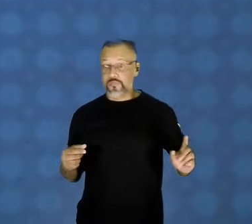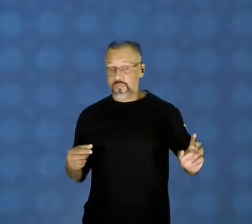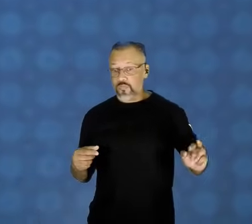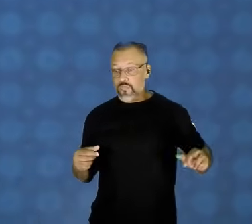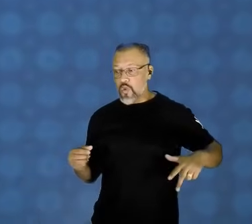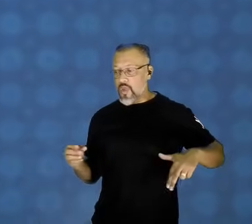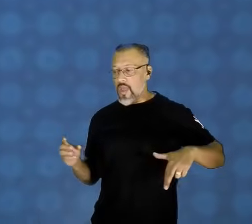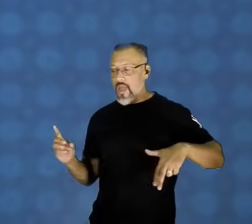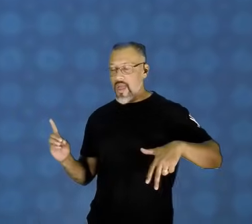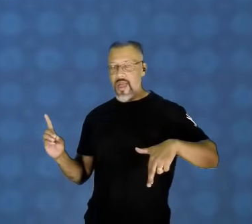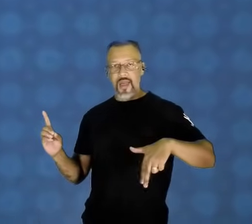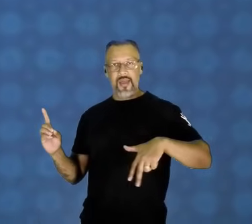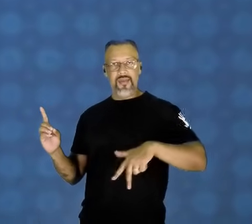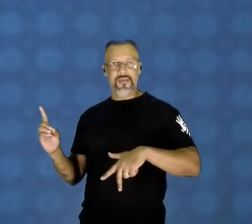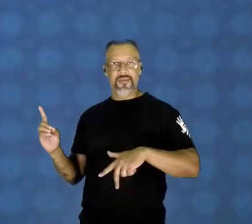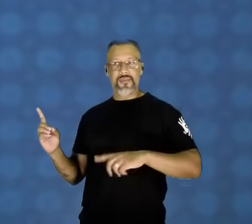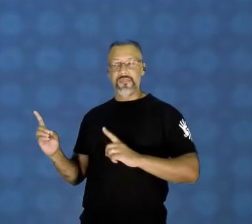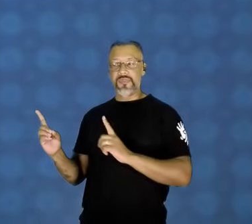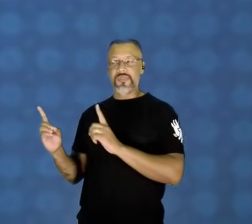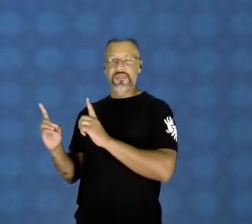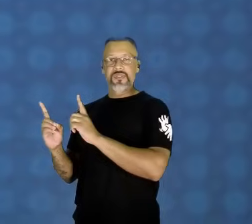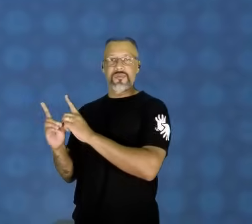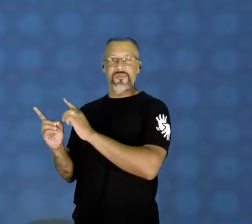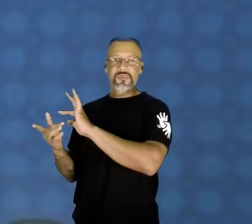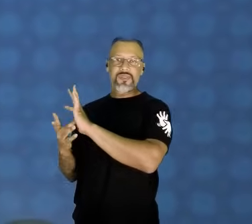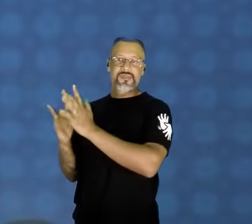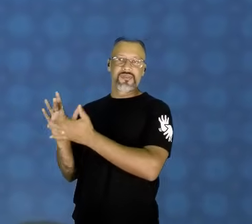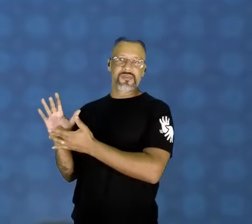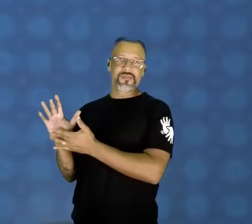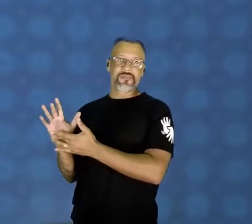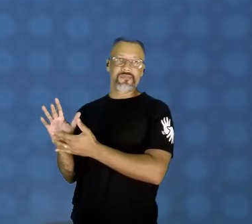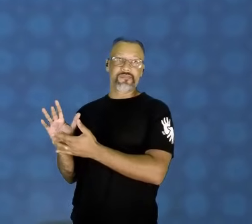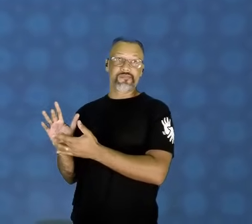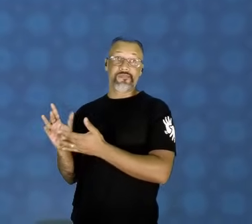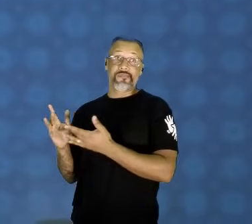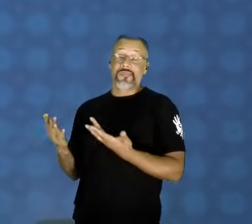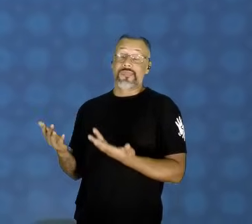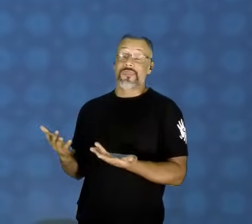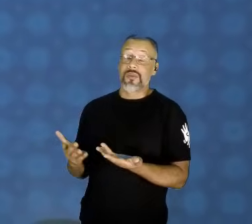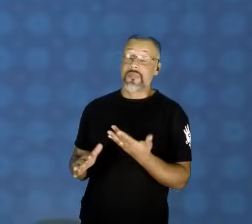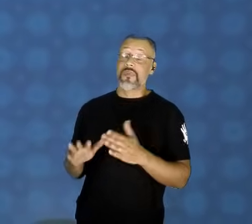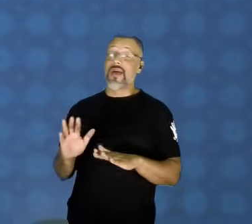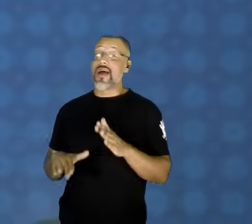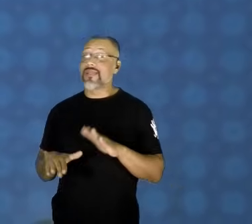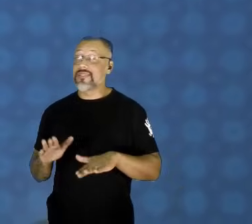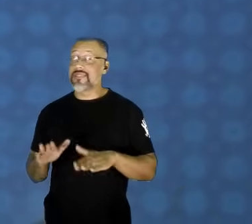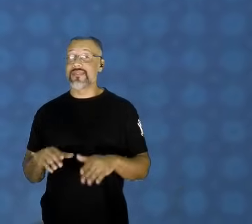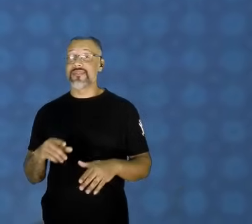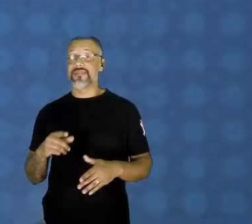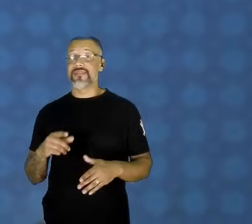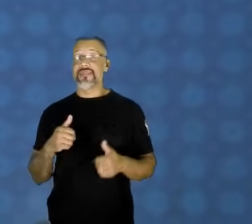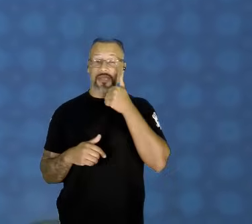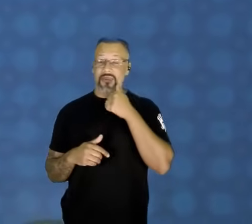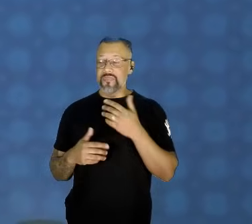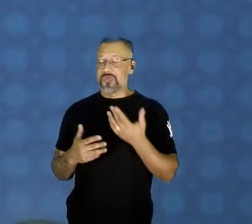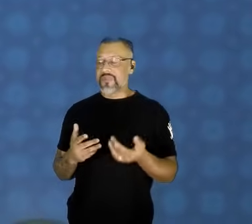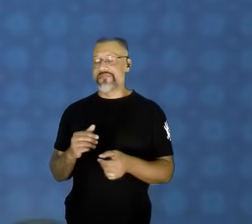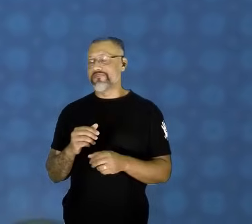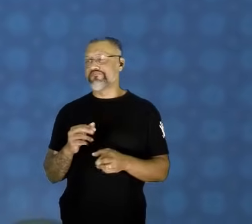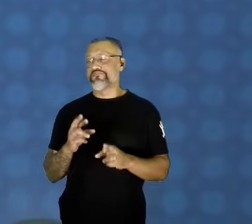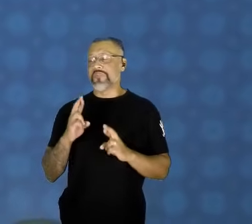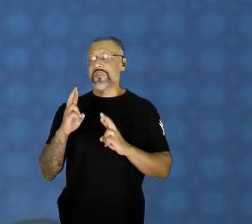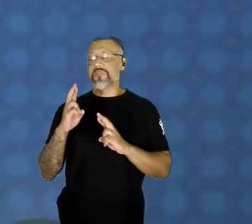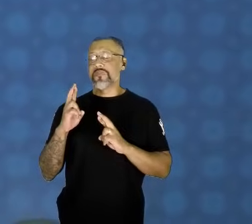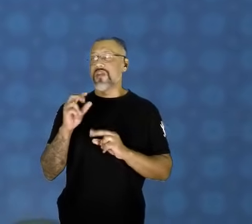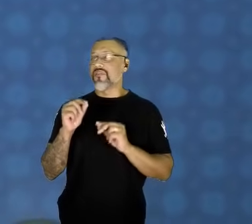diferentes. E quando ela vai até Jesus, talvez ela esperava: olha, Jesus vai olhar para mim. Assim como a gente olha para alguém... O